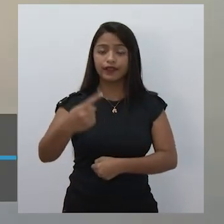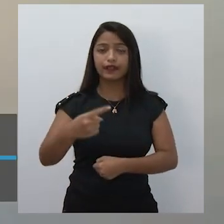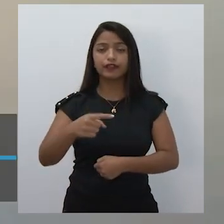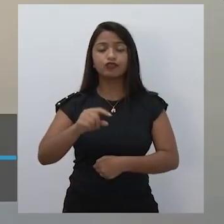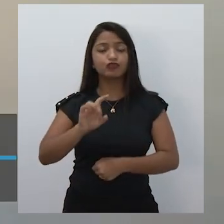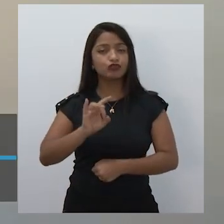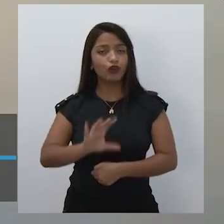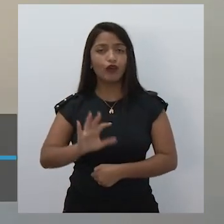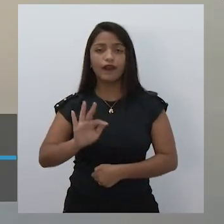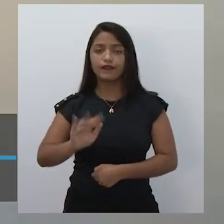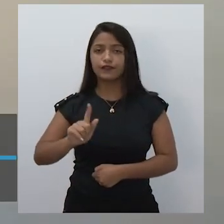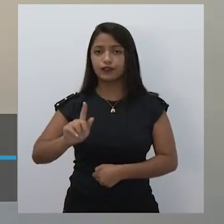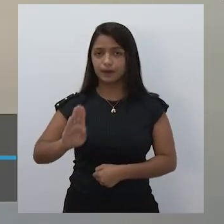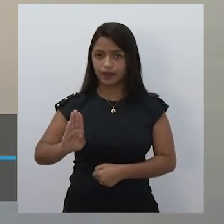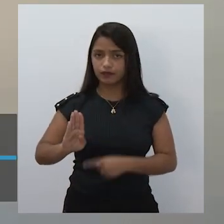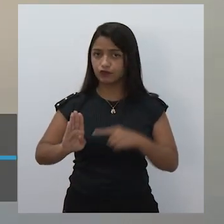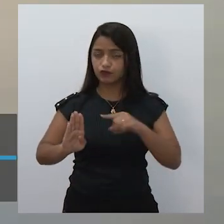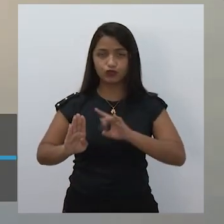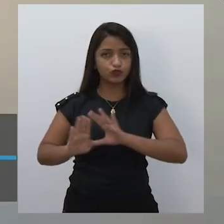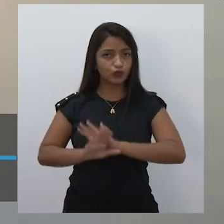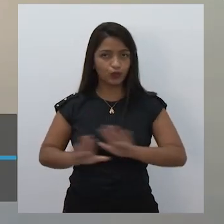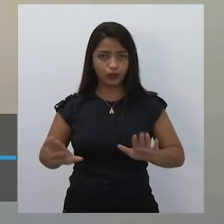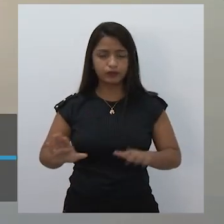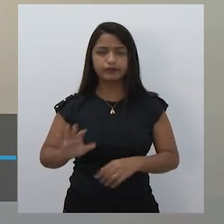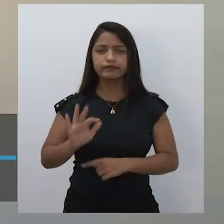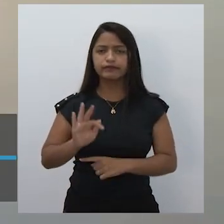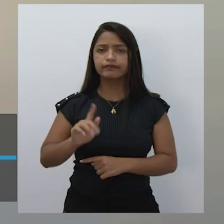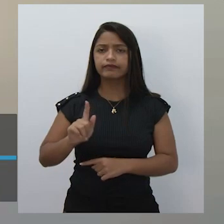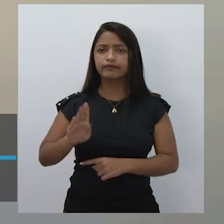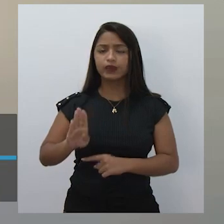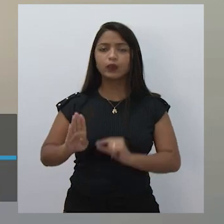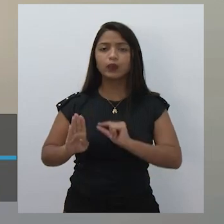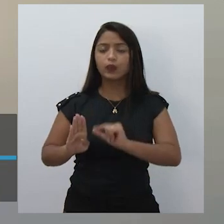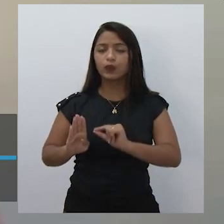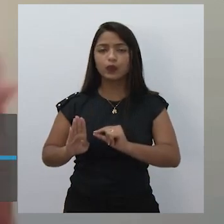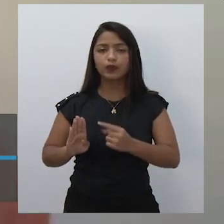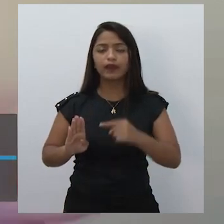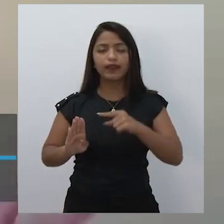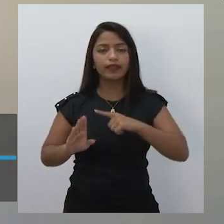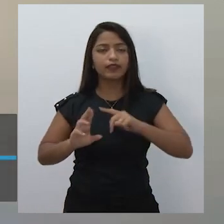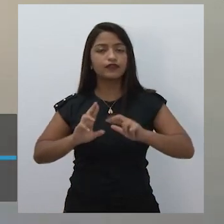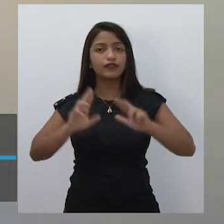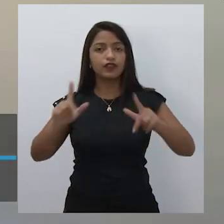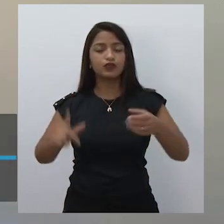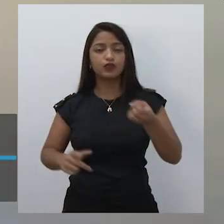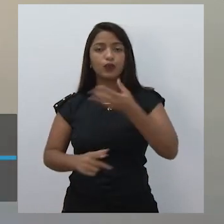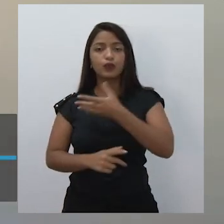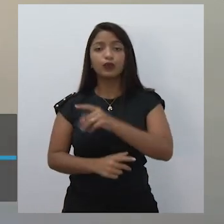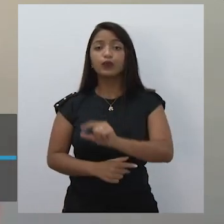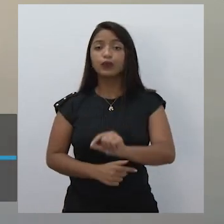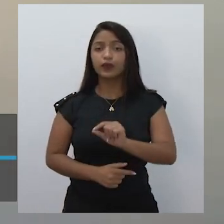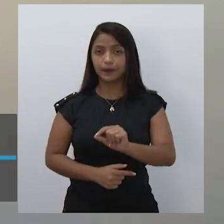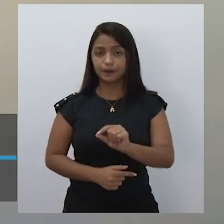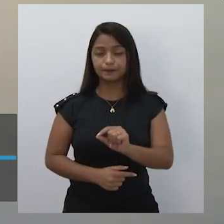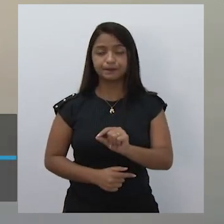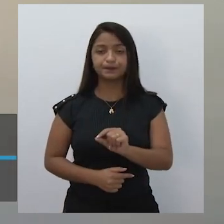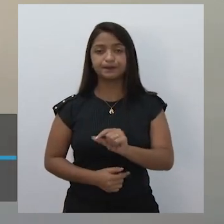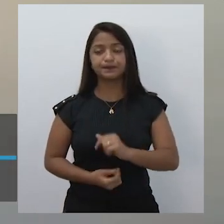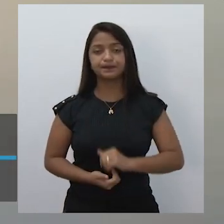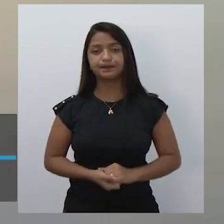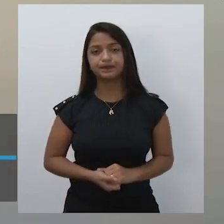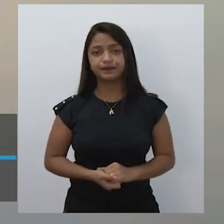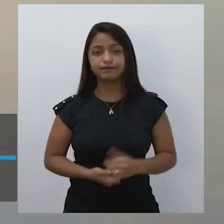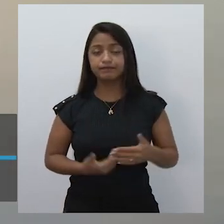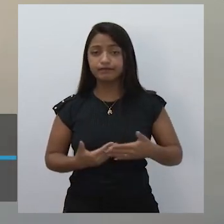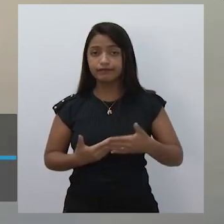básica. Né? E essa formação geral básica, qual é o diferencial? O que vem de novo aí? Vem que vai